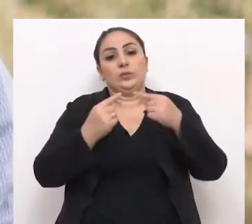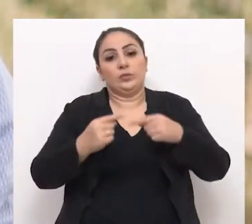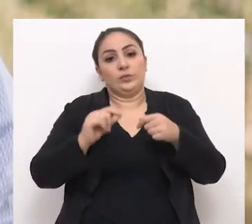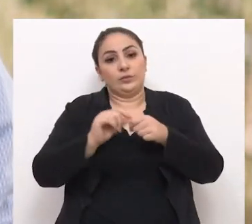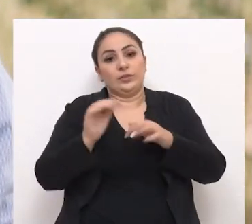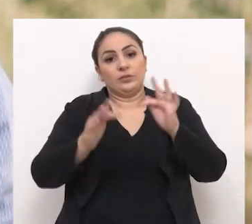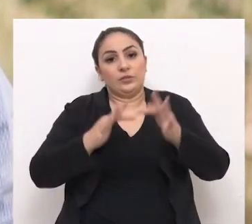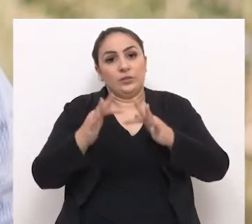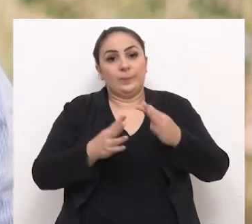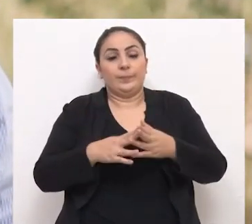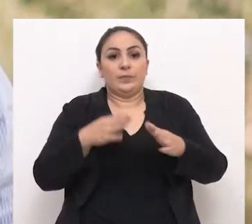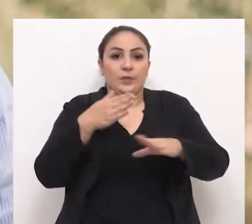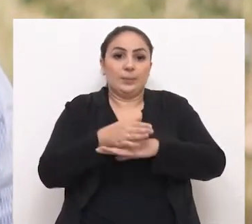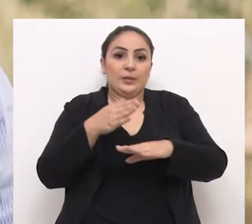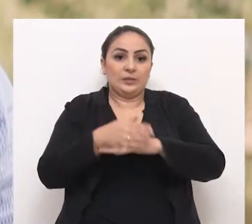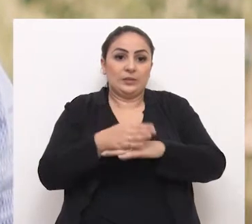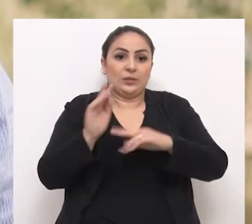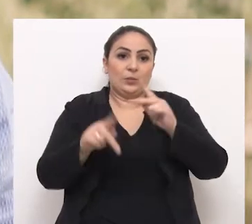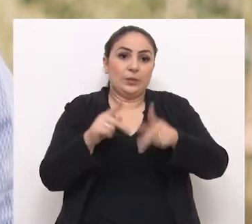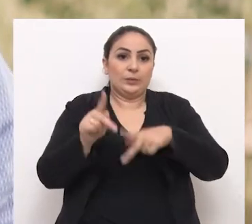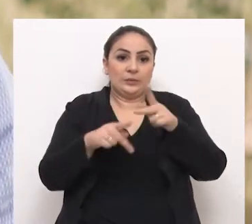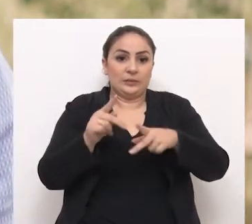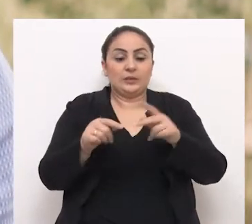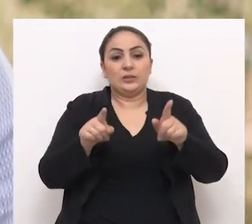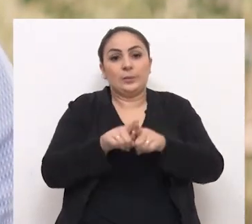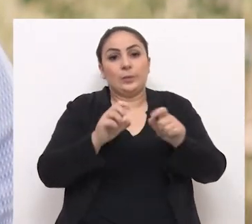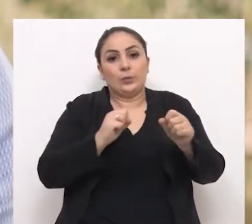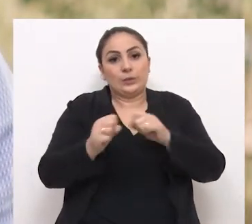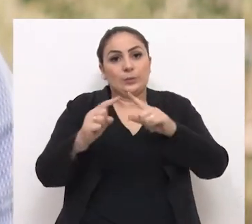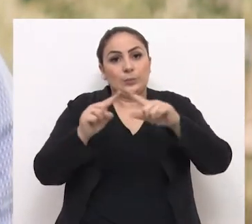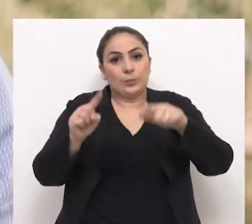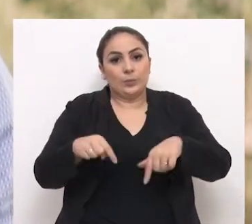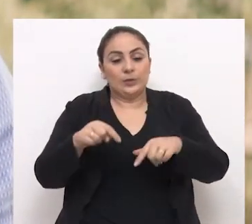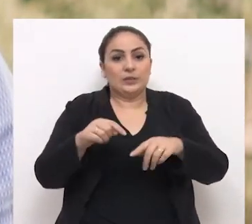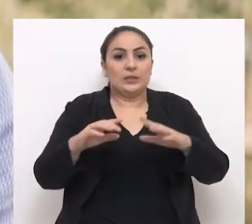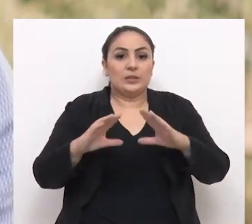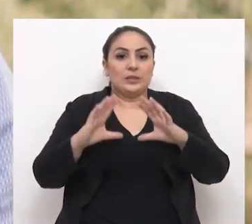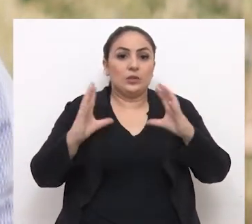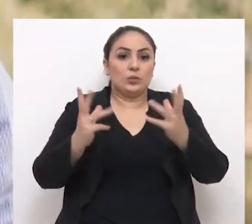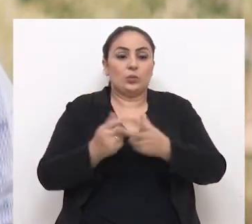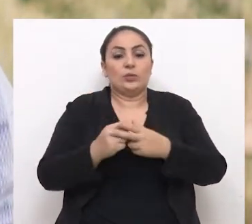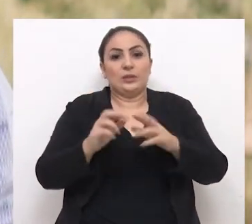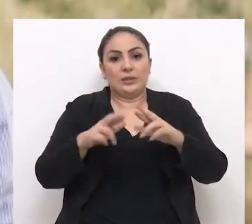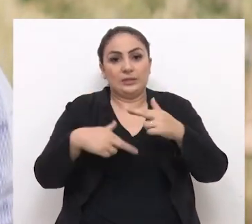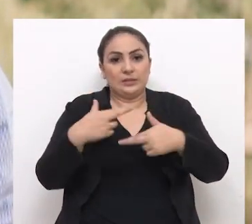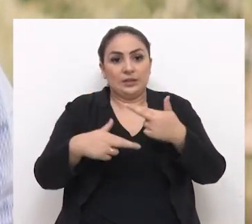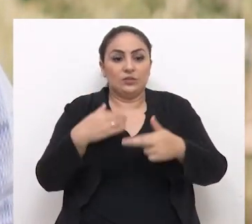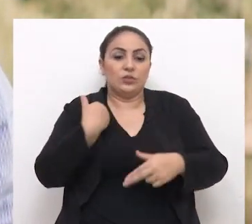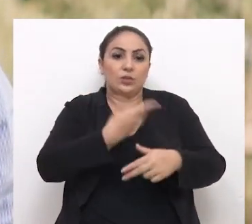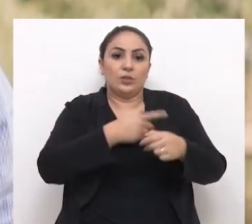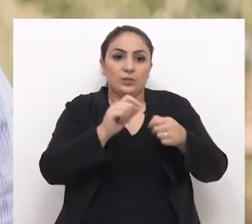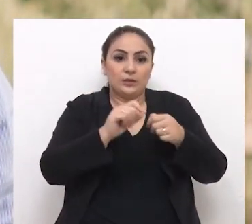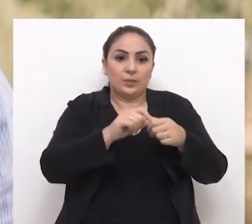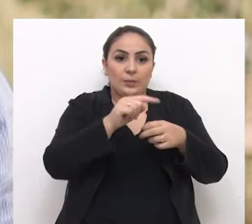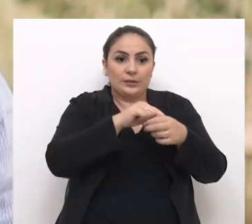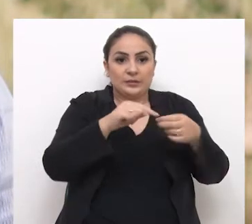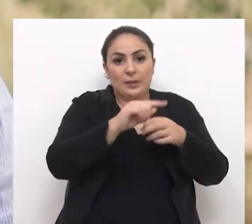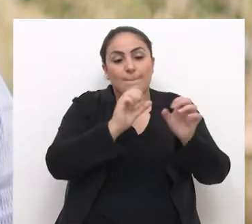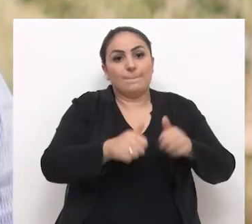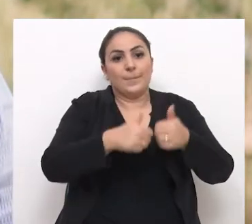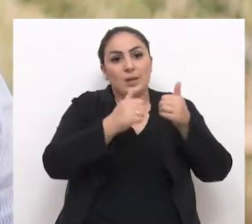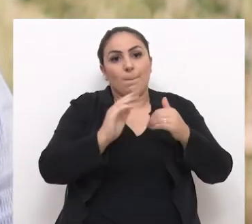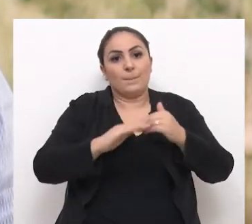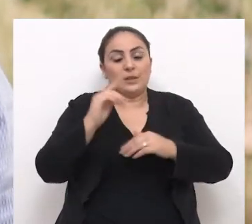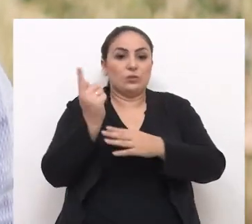essa estrutura vai funcionar, com a participação da população, do poder público e das cooperativas de reciclagem. Assim faremos uma